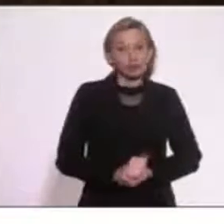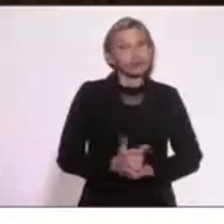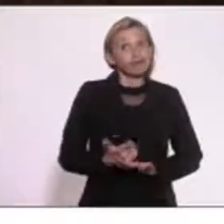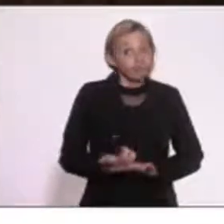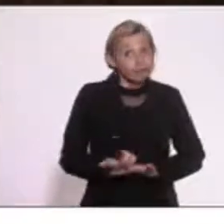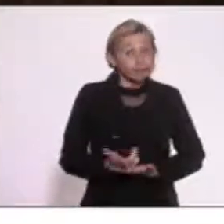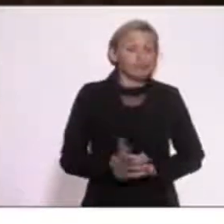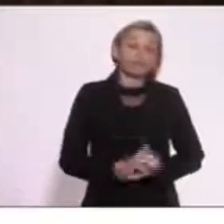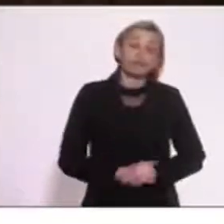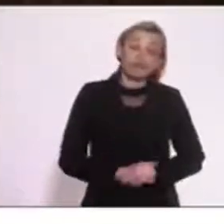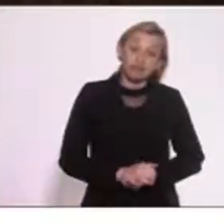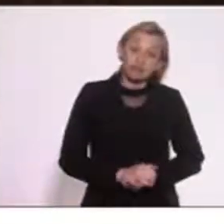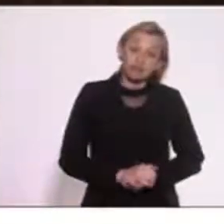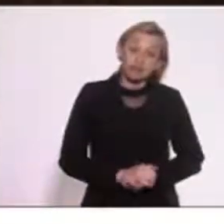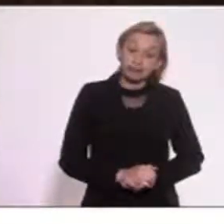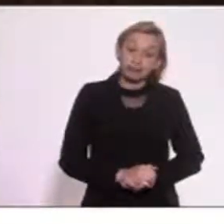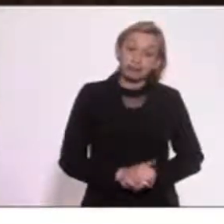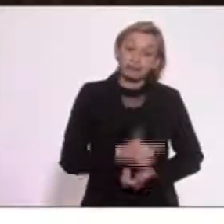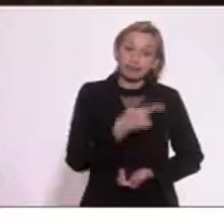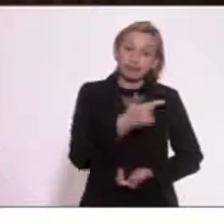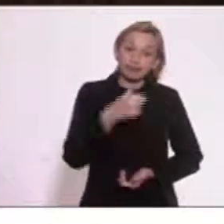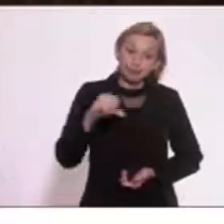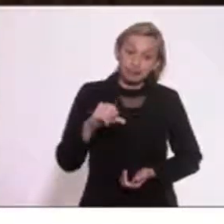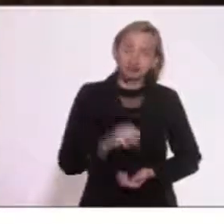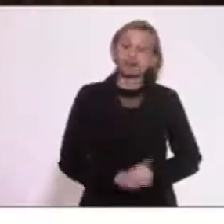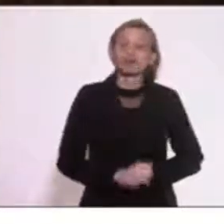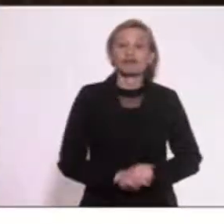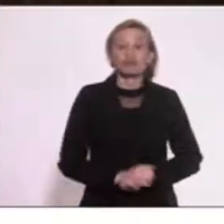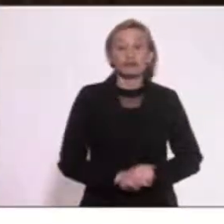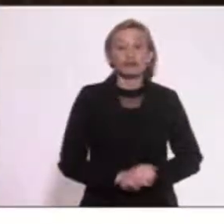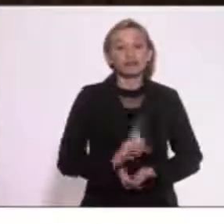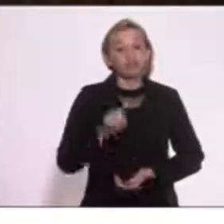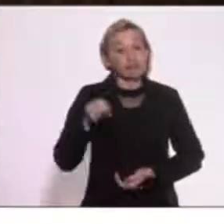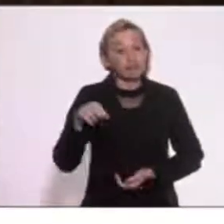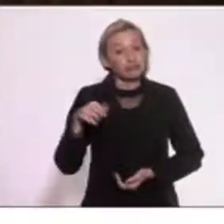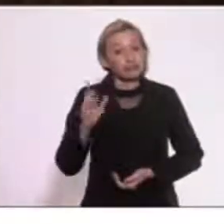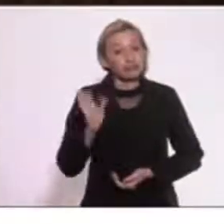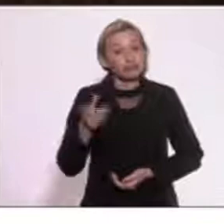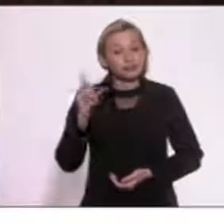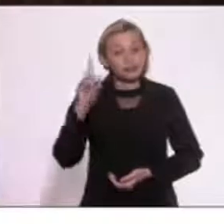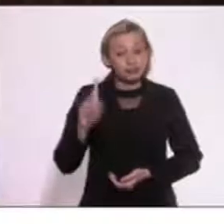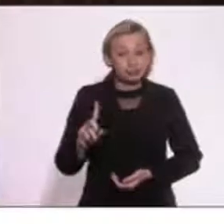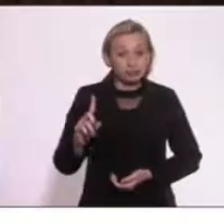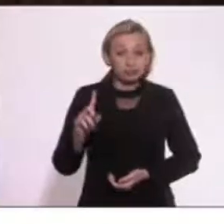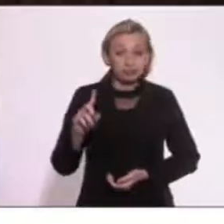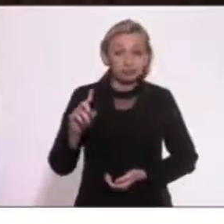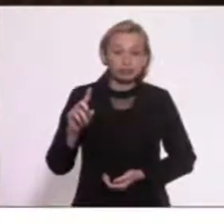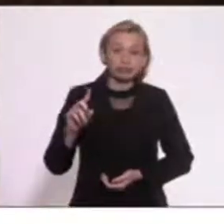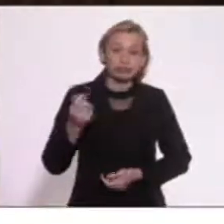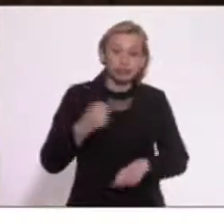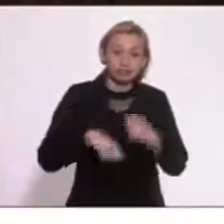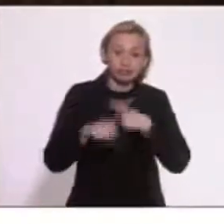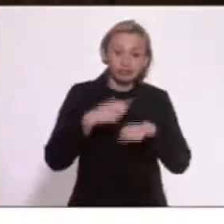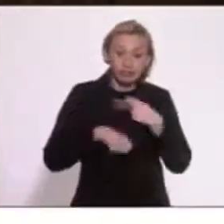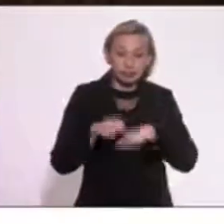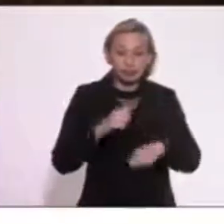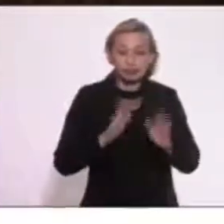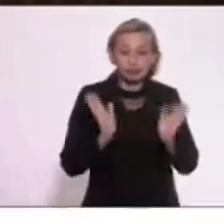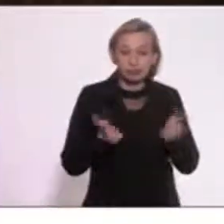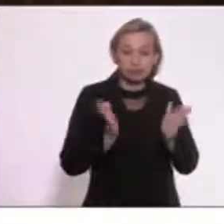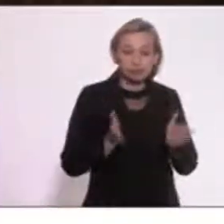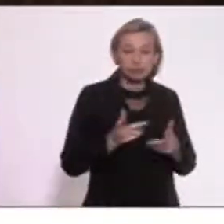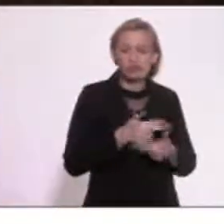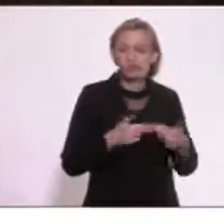Previsto em relação a 2019. A atual gestão deixou de executar vários